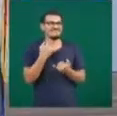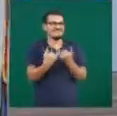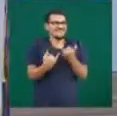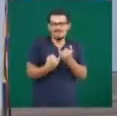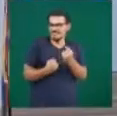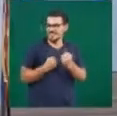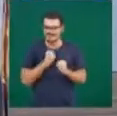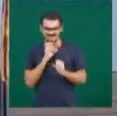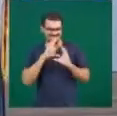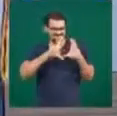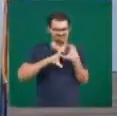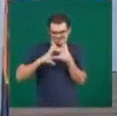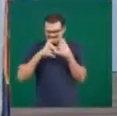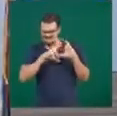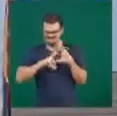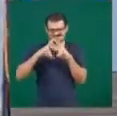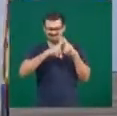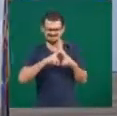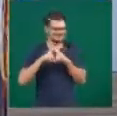não se ganha,